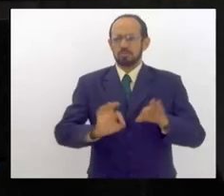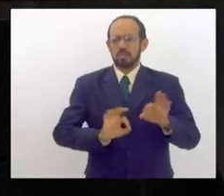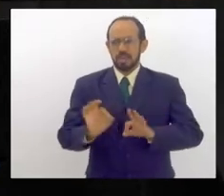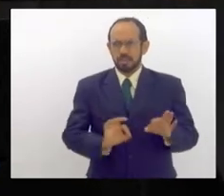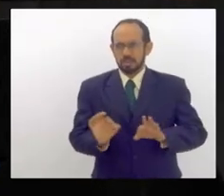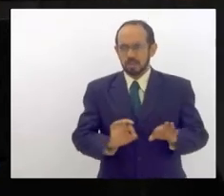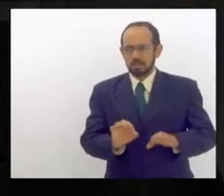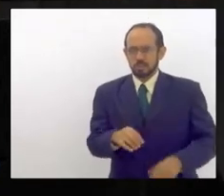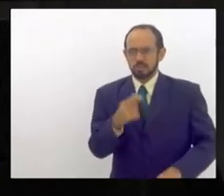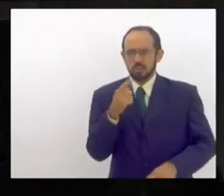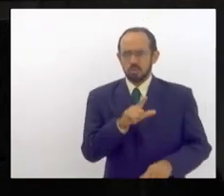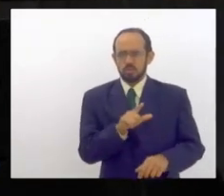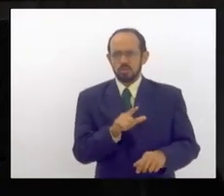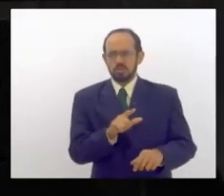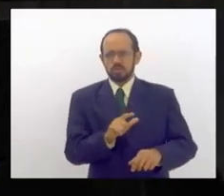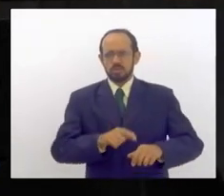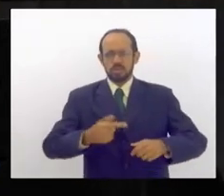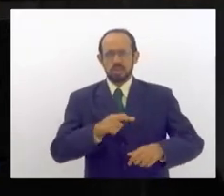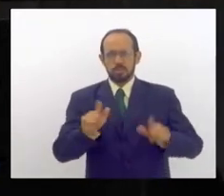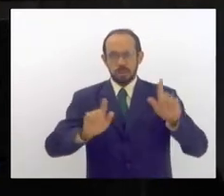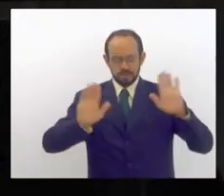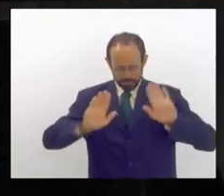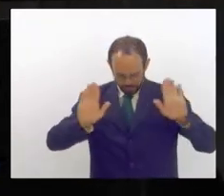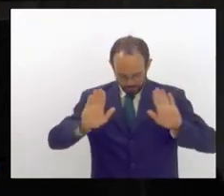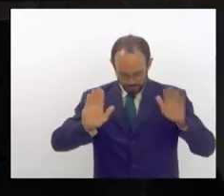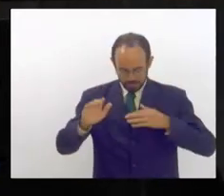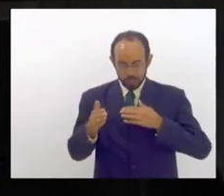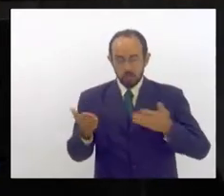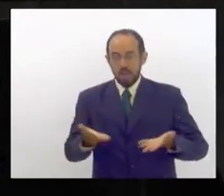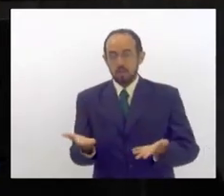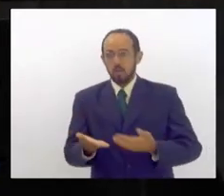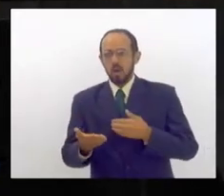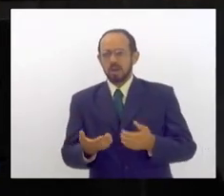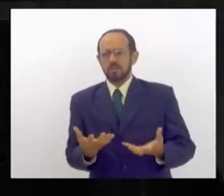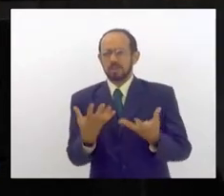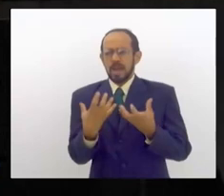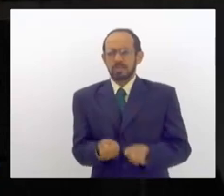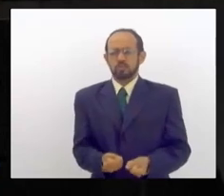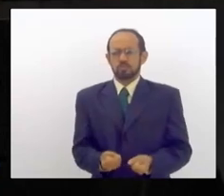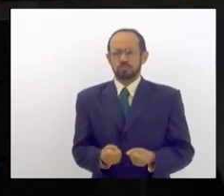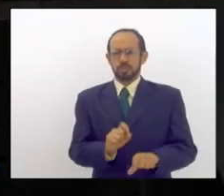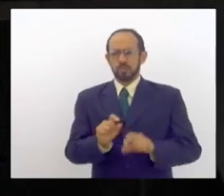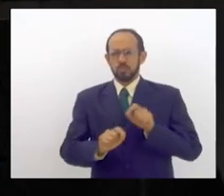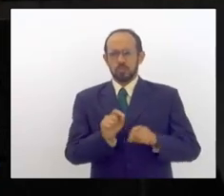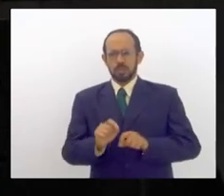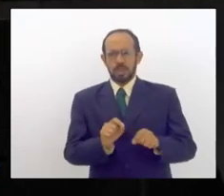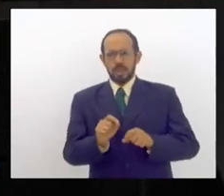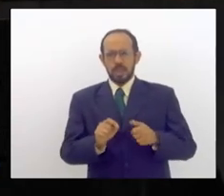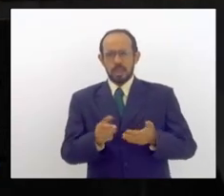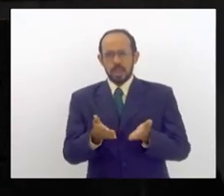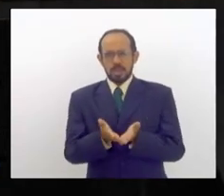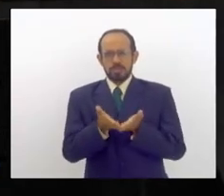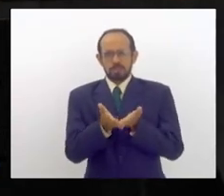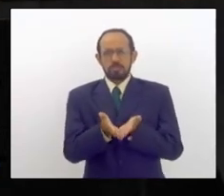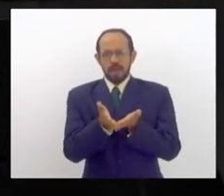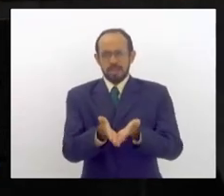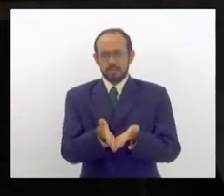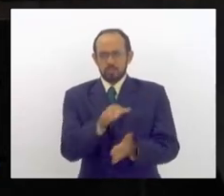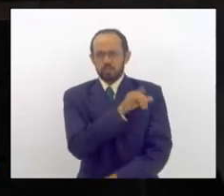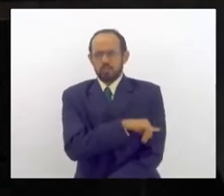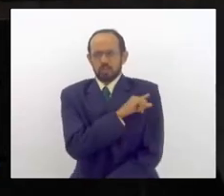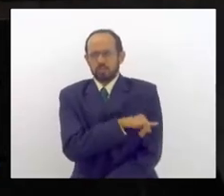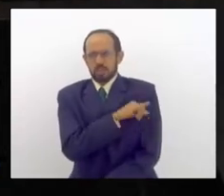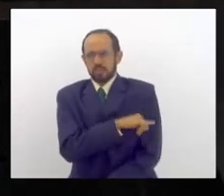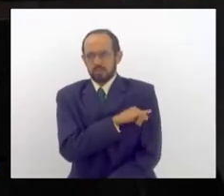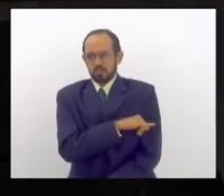garantisse uma licitação agora para uma concessionária assumir as barcas do Rio de Janeiro. E